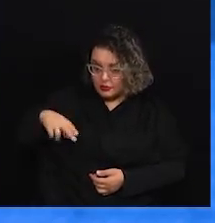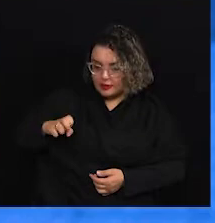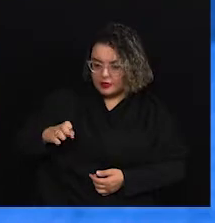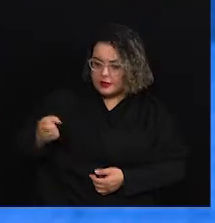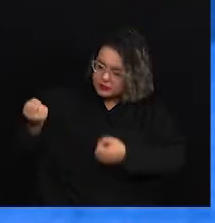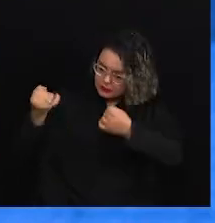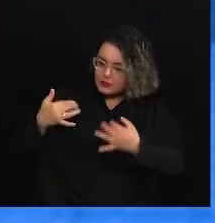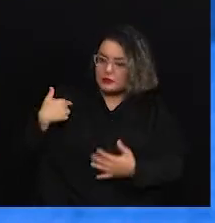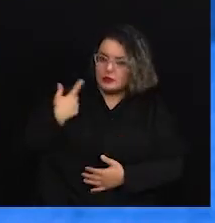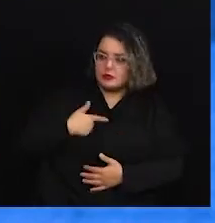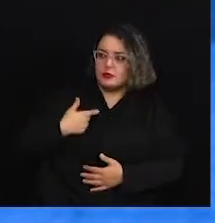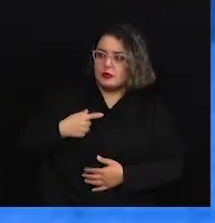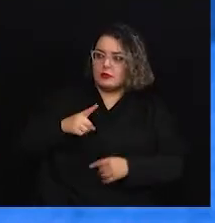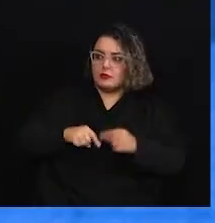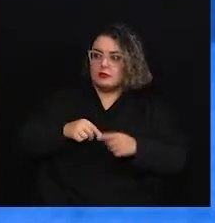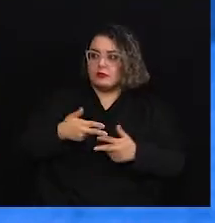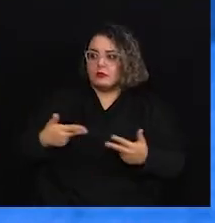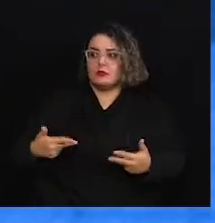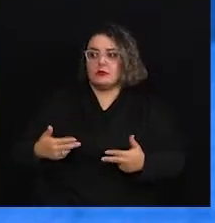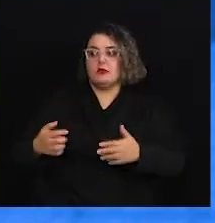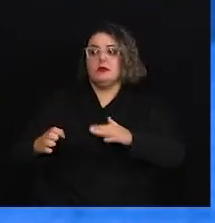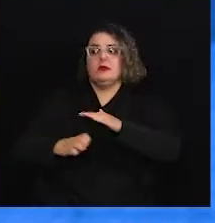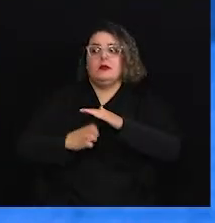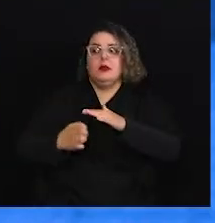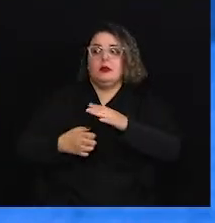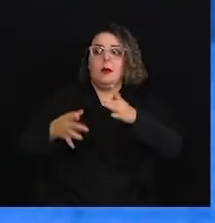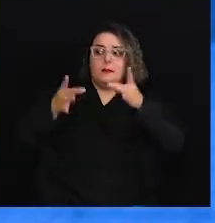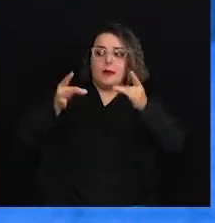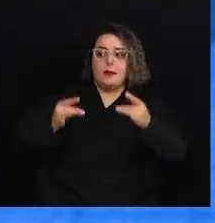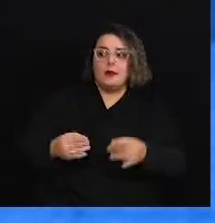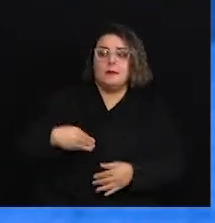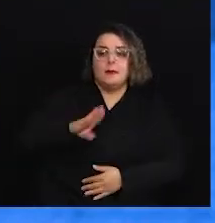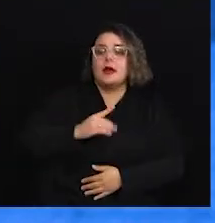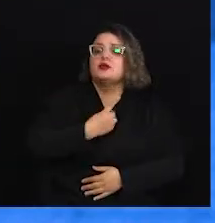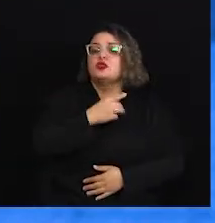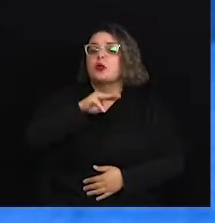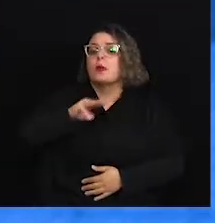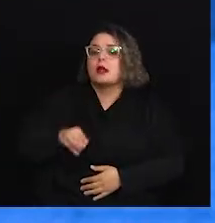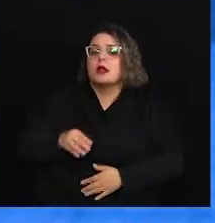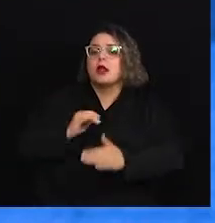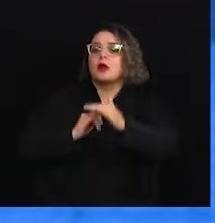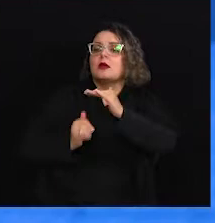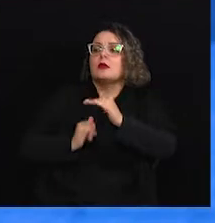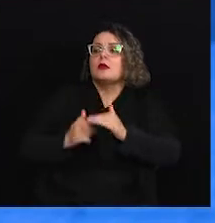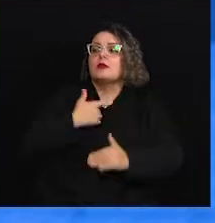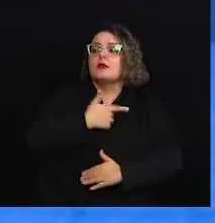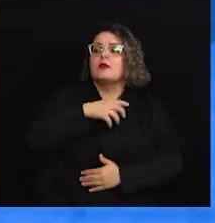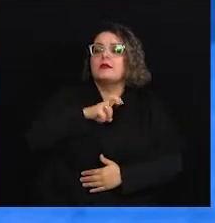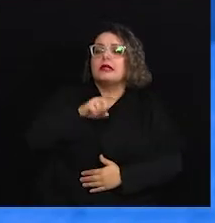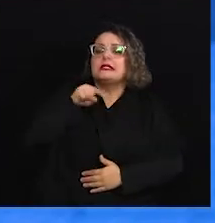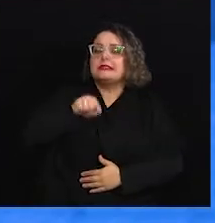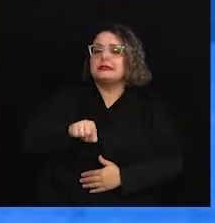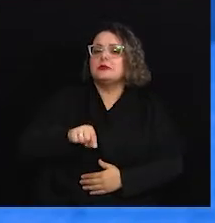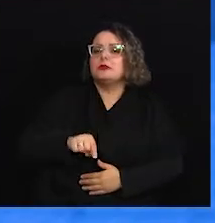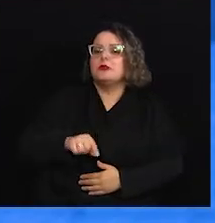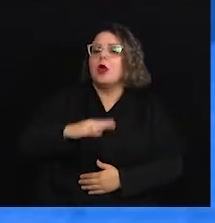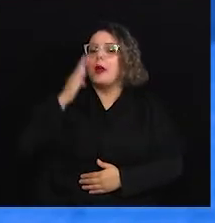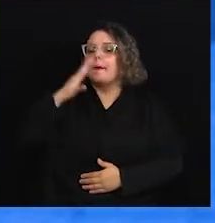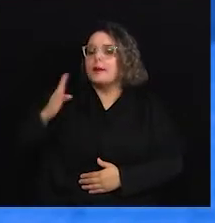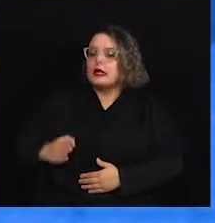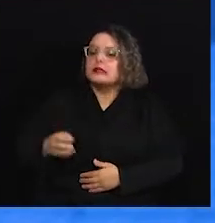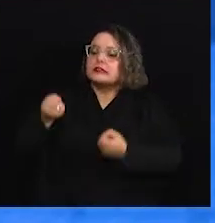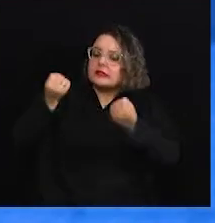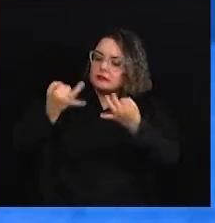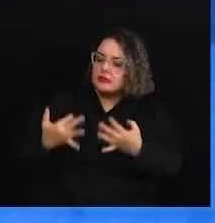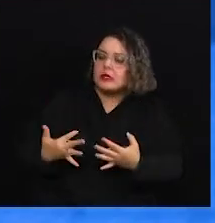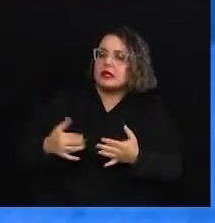material que a gente recebeu, está dizendo, olha, a empresa tem indexadas mais de 1 milhão de startups, 25 mil delas brasileiras. Eu